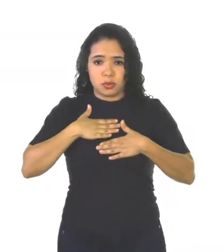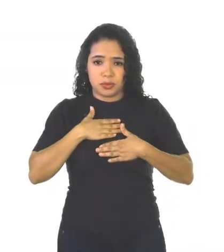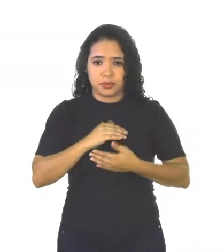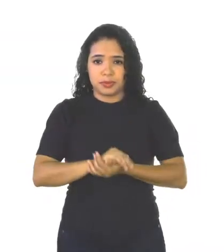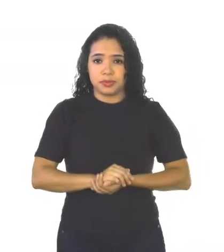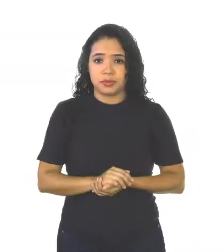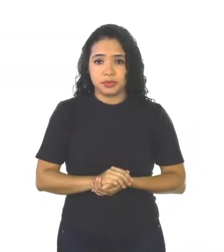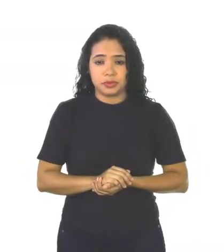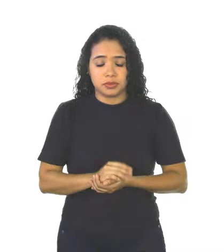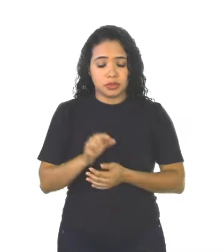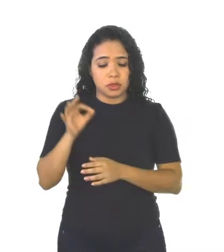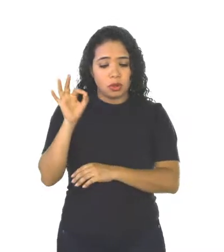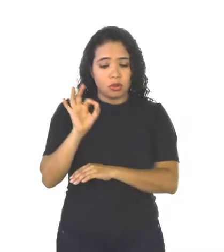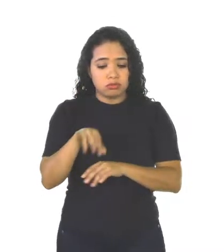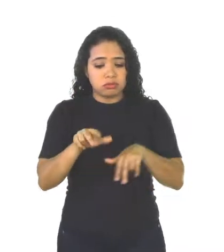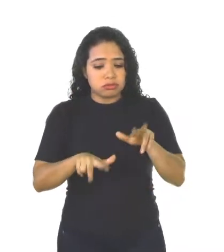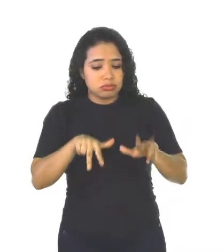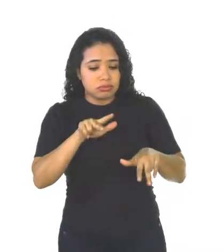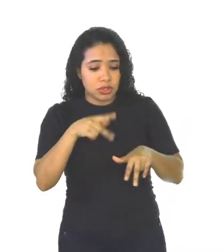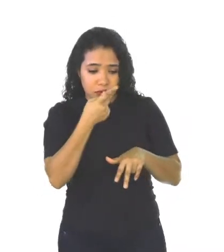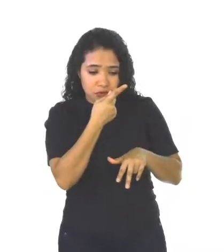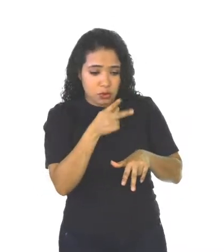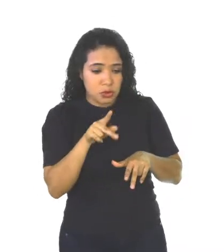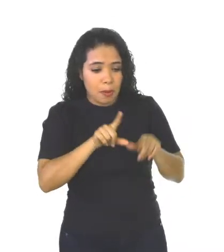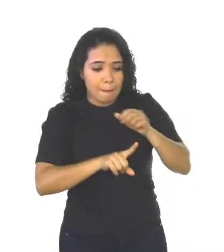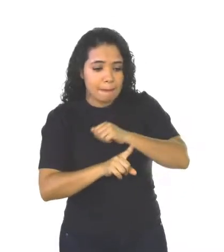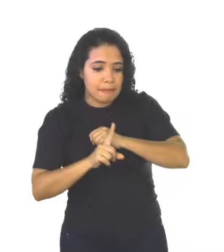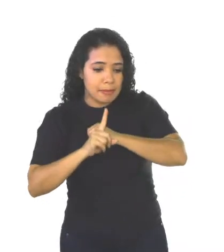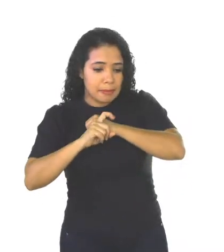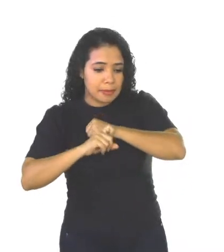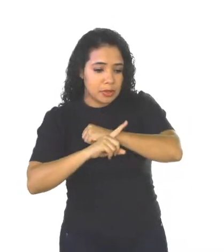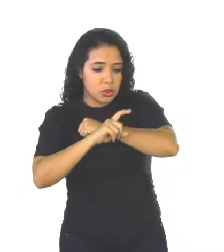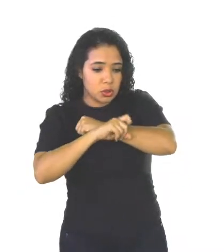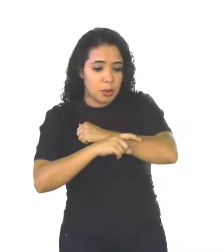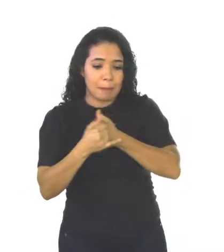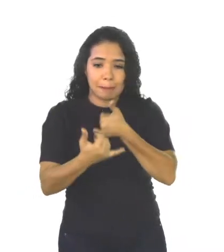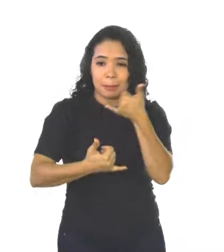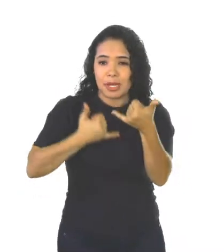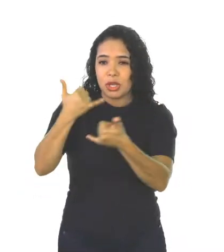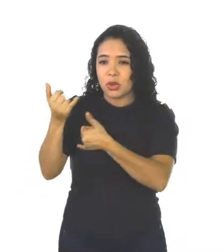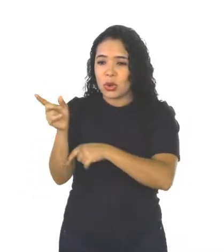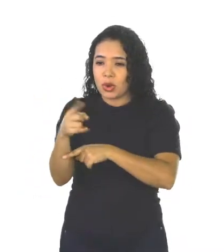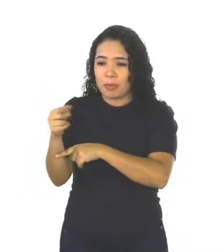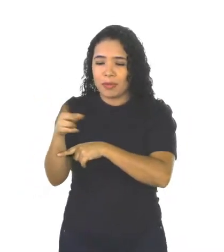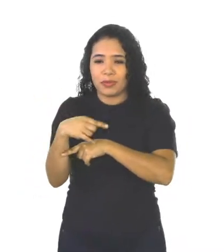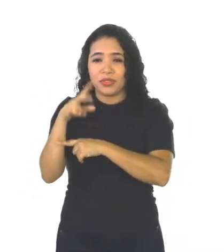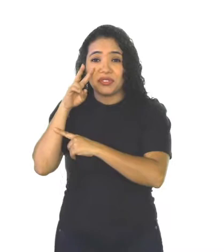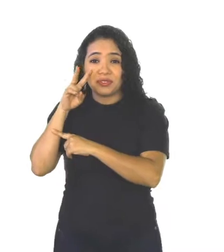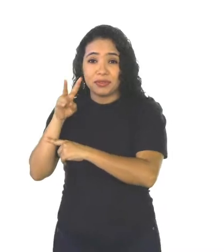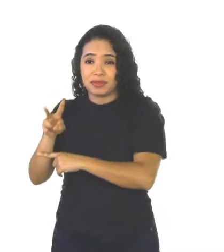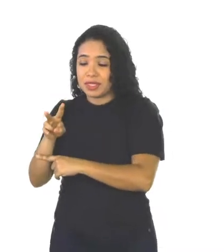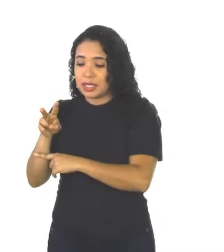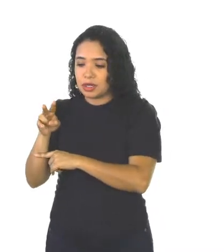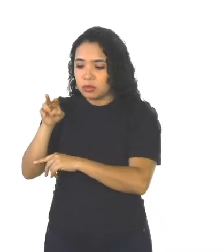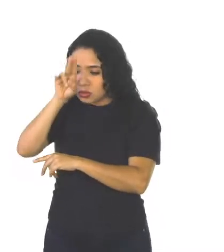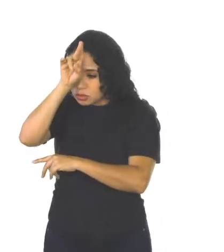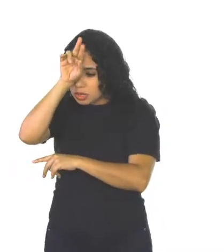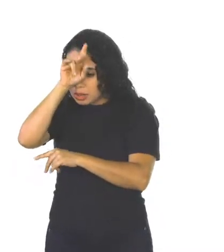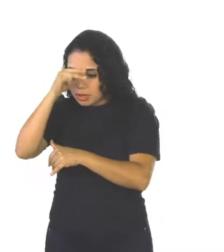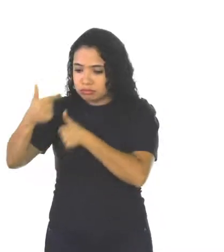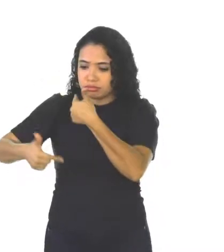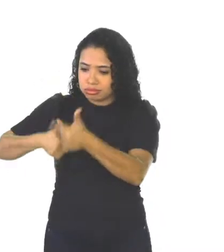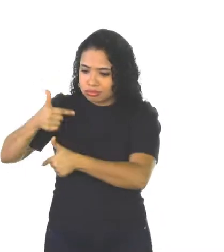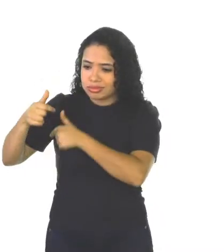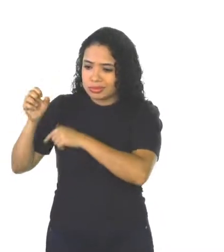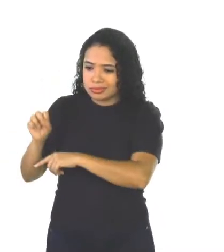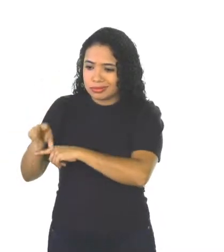Visitou minhocas, brincou com lagartixas, viu de perto o forte trabalho das formigas.